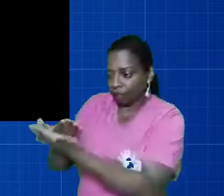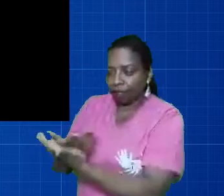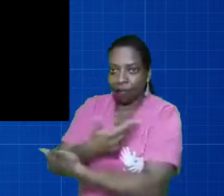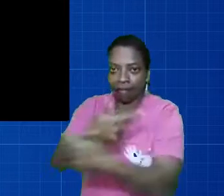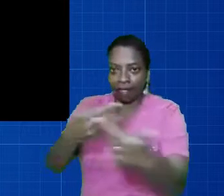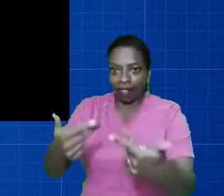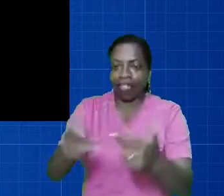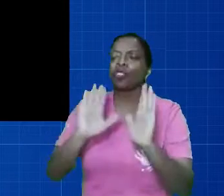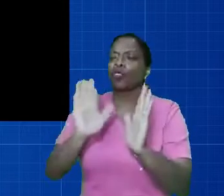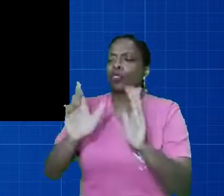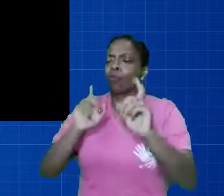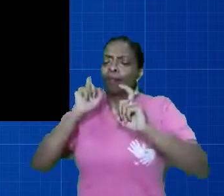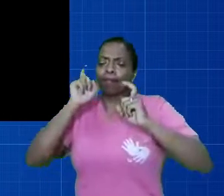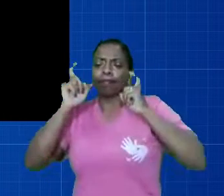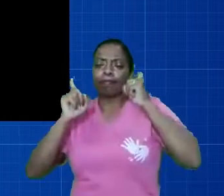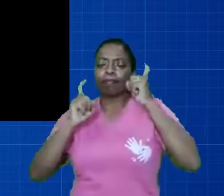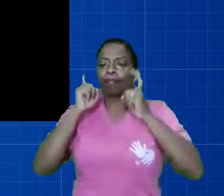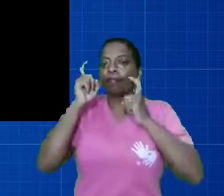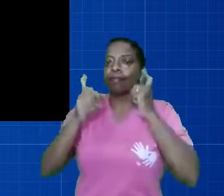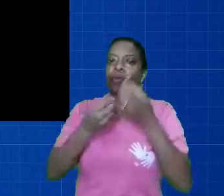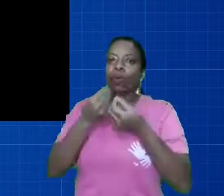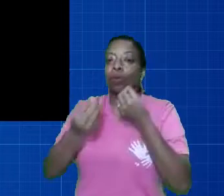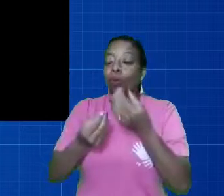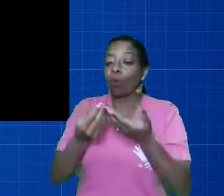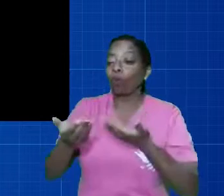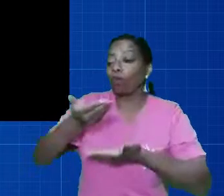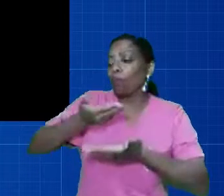das interações, né? E